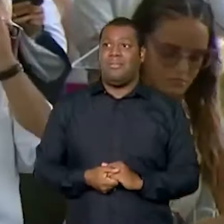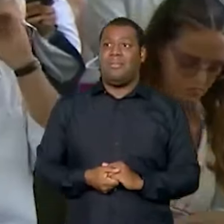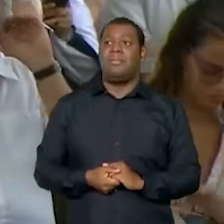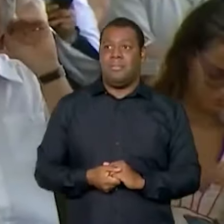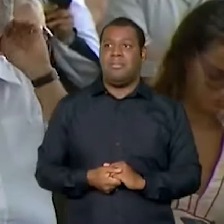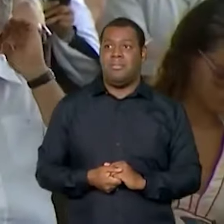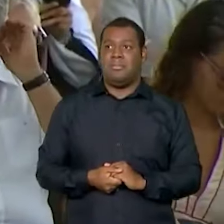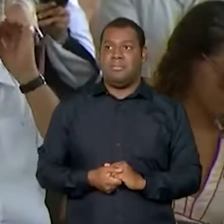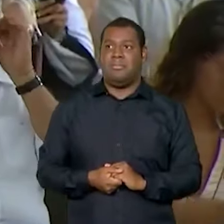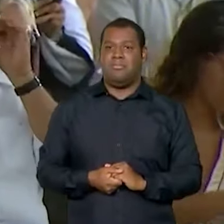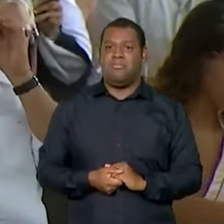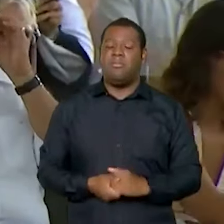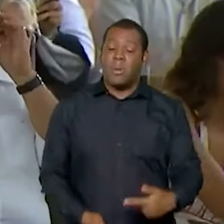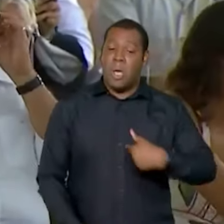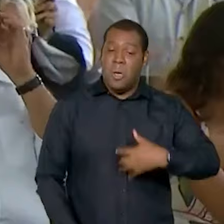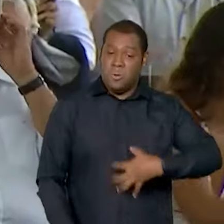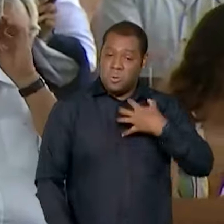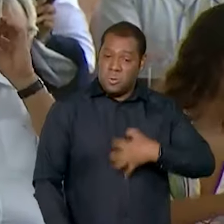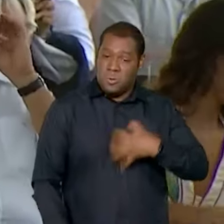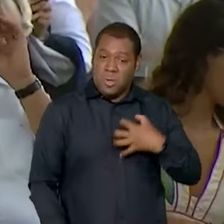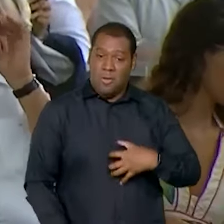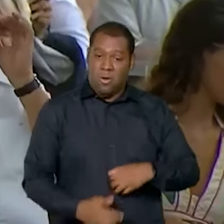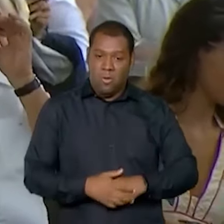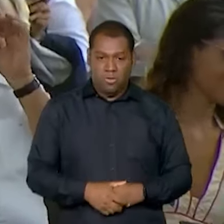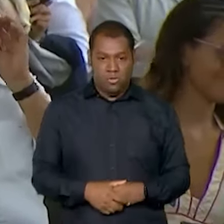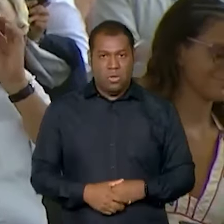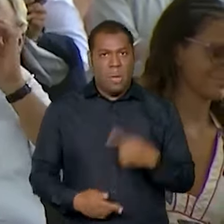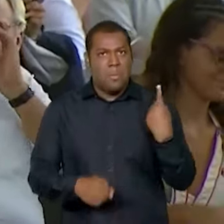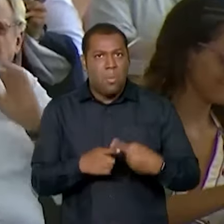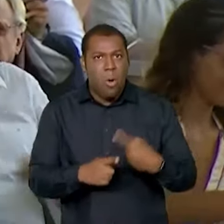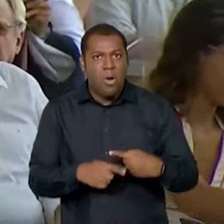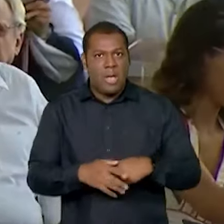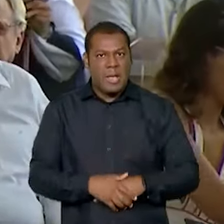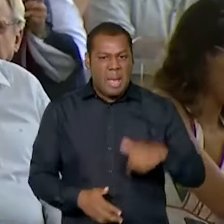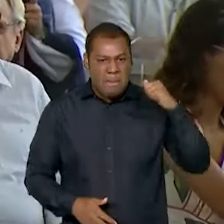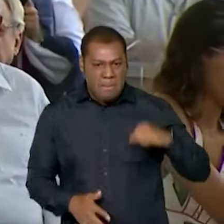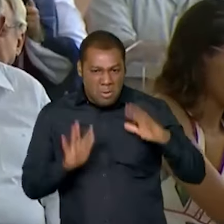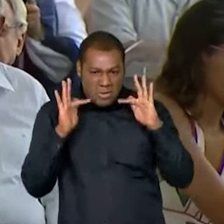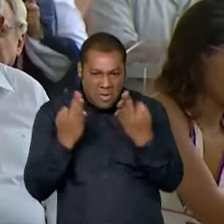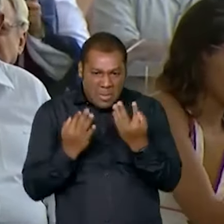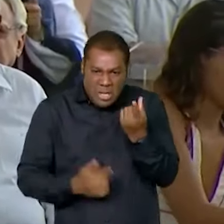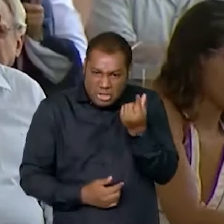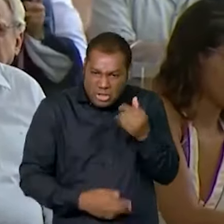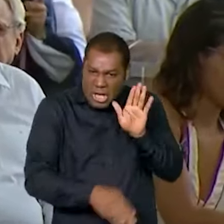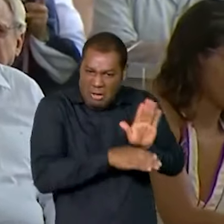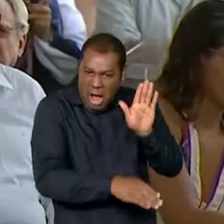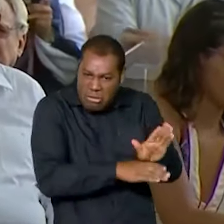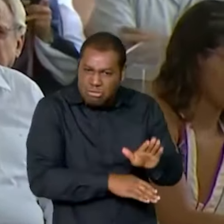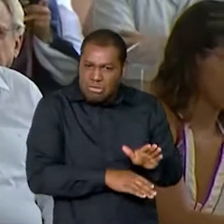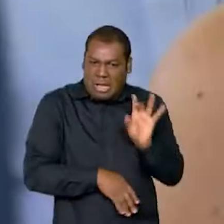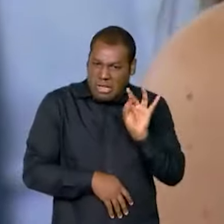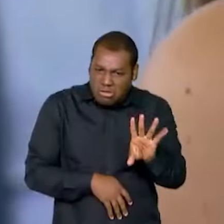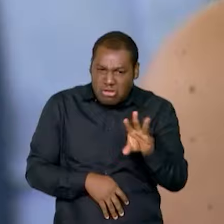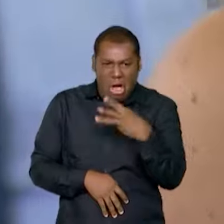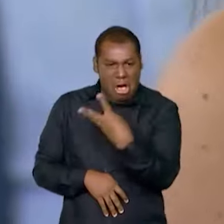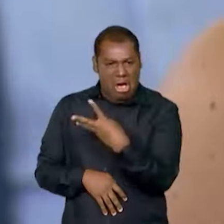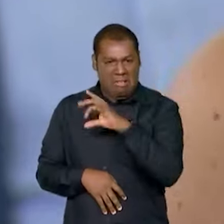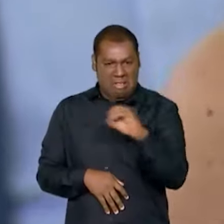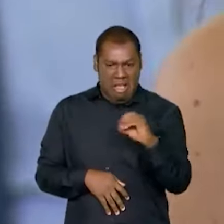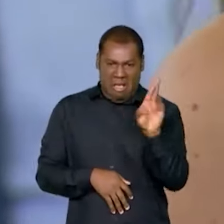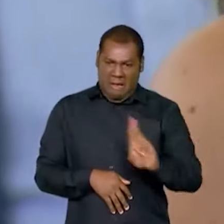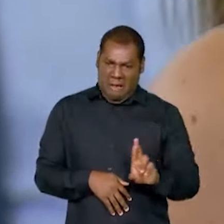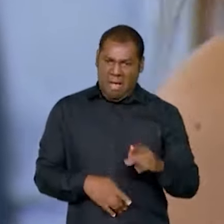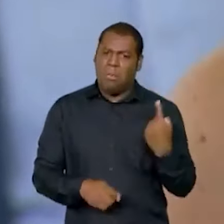Não, e eu tô puto aqui, porque ela não deveria estar ganhando R$300 do Bolsa Família. Eu vou saber porque que ela está ganhando R$300.